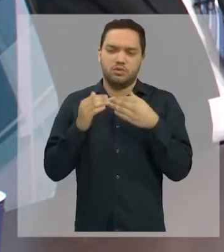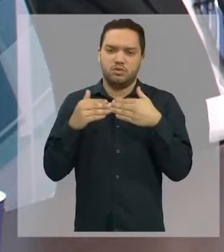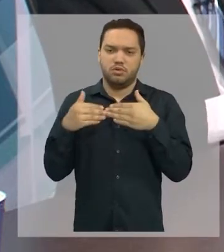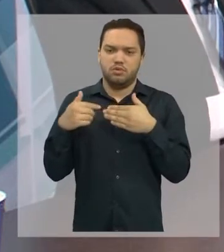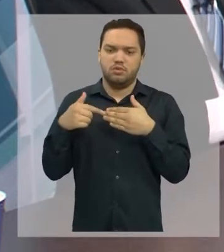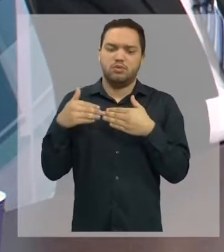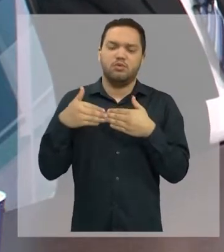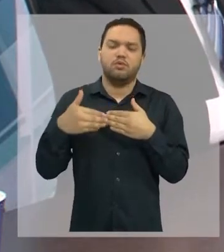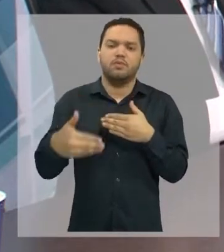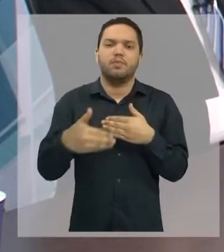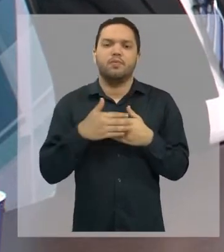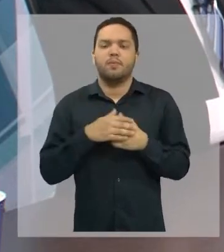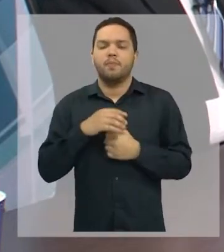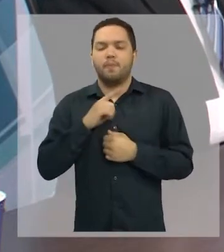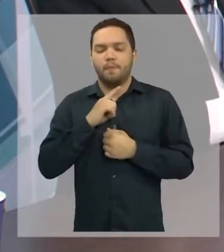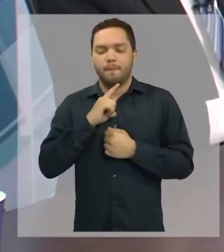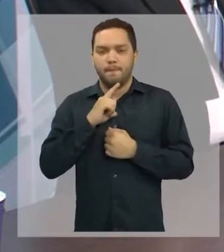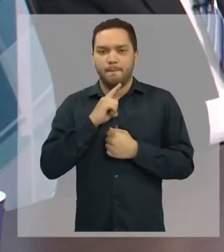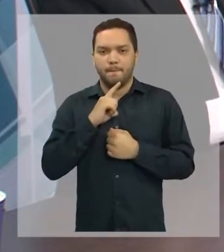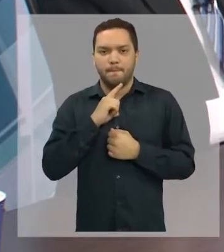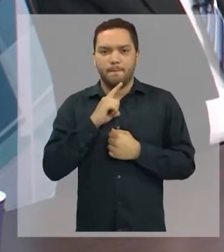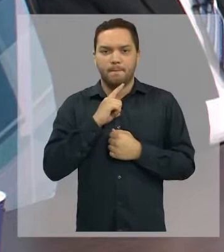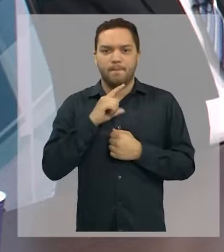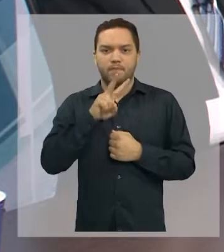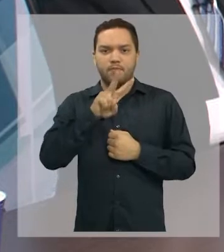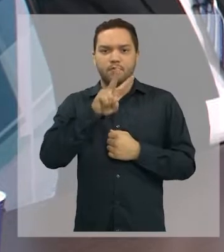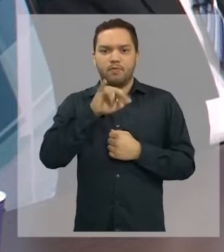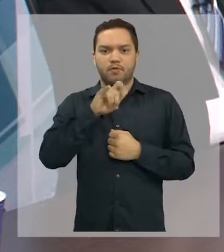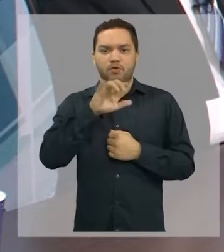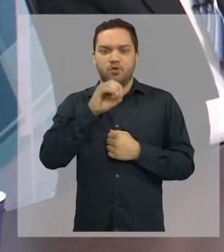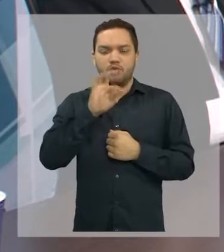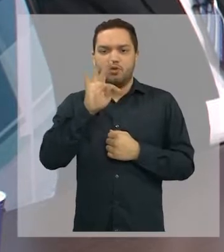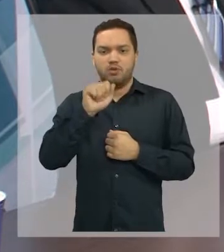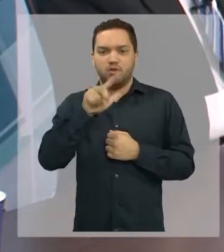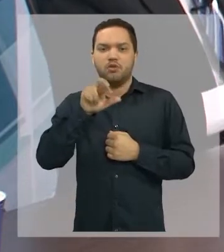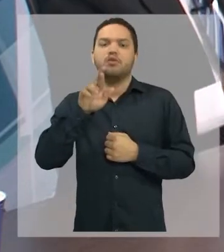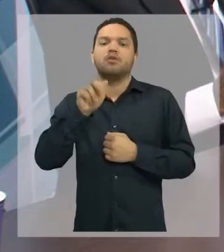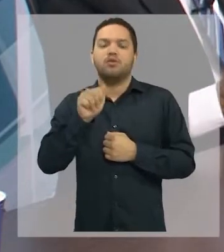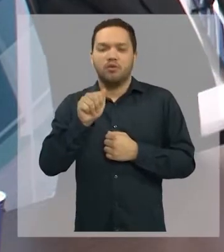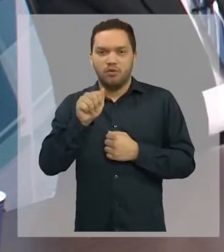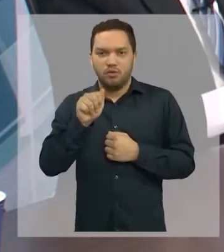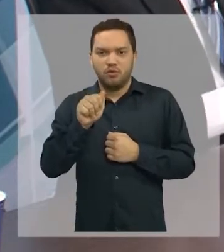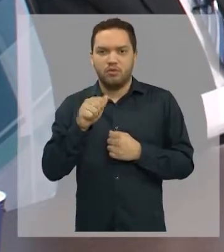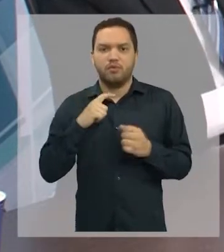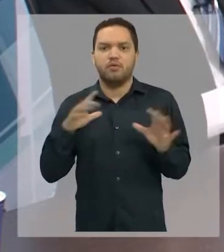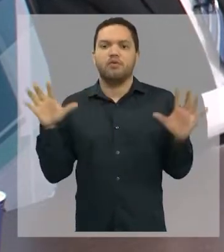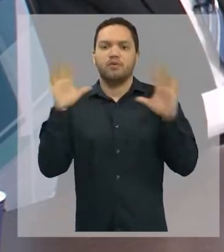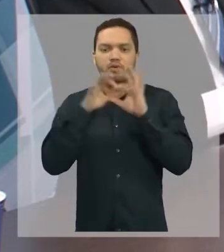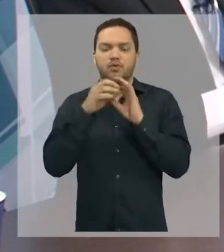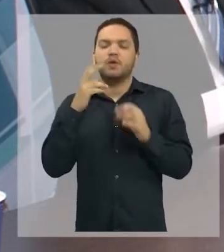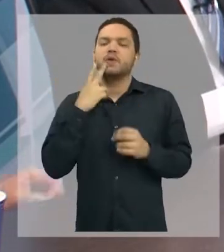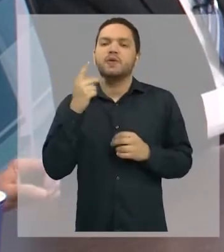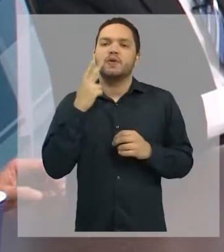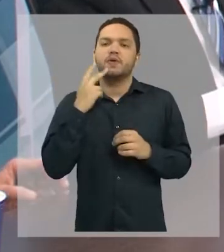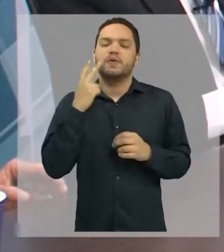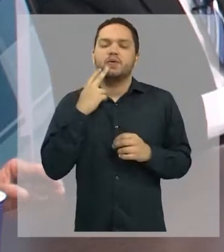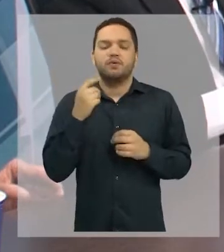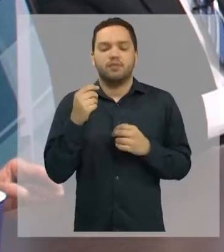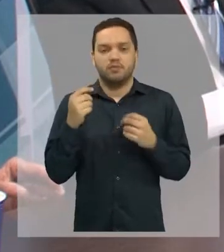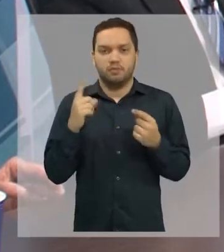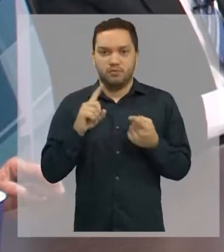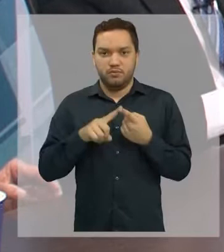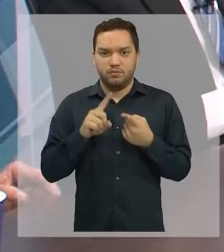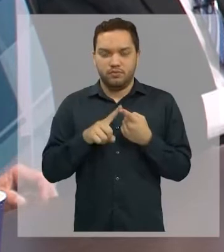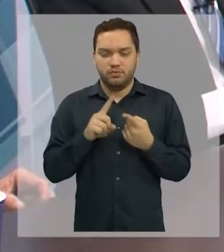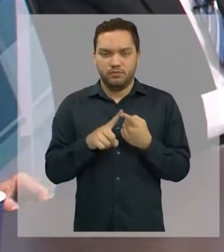cá, você citou o primeiro expoente, talvez o maior deles, que foi o governador Virgílio Távora, né, já a partir da União pelo Ceará em 1962,